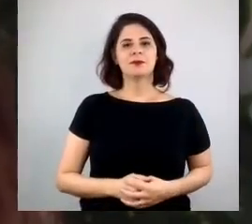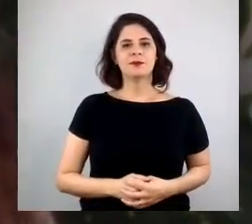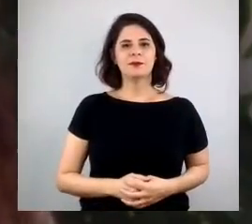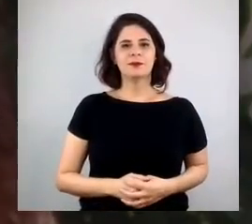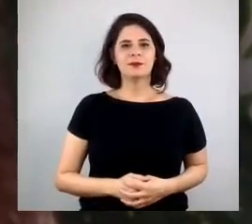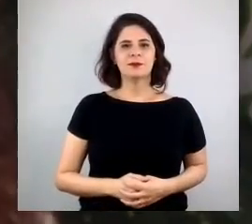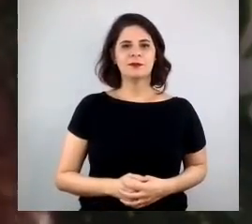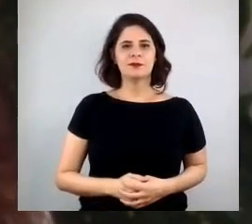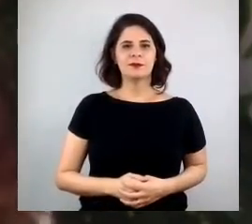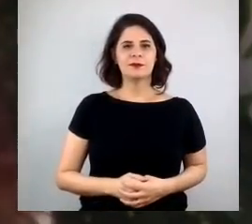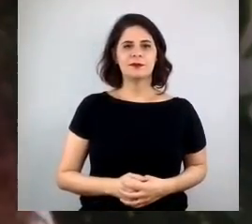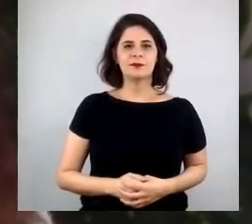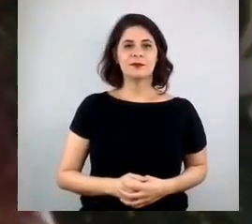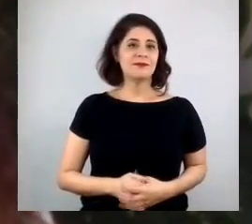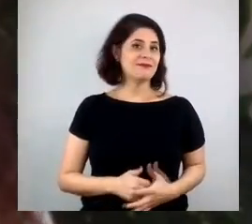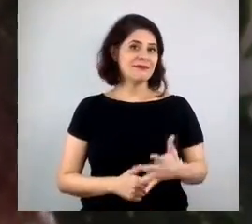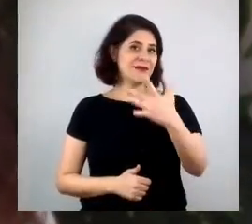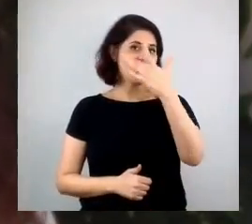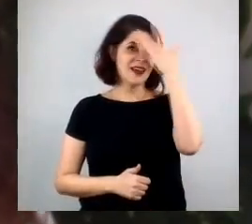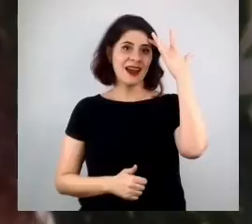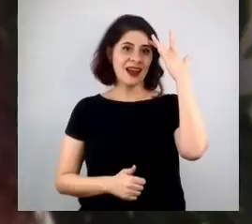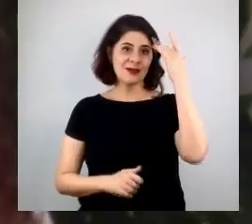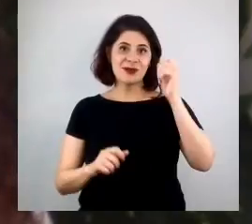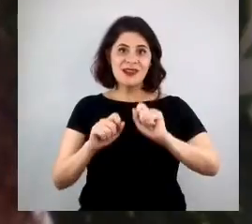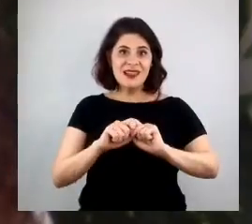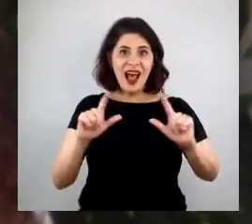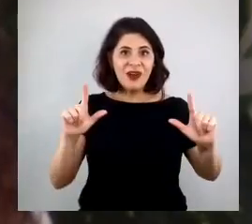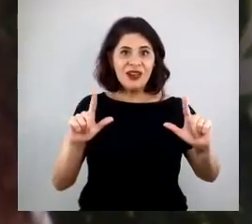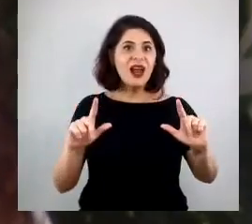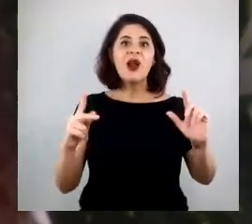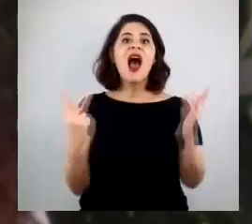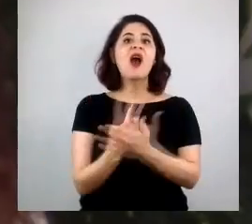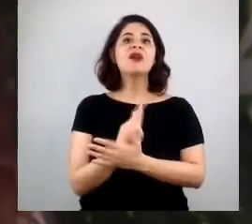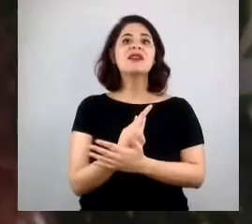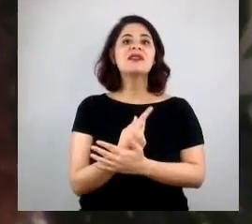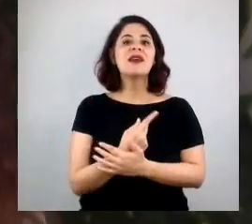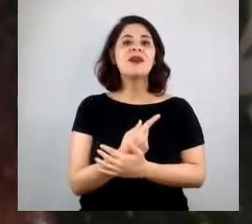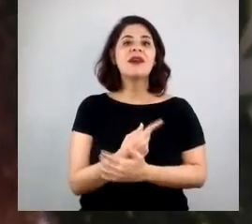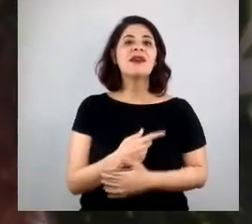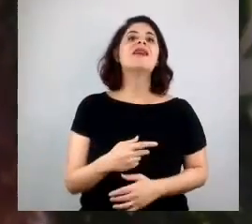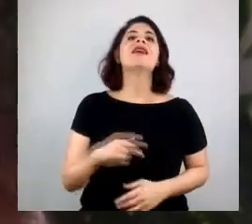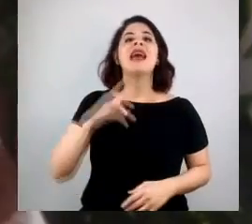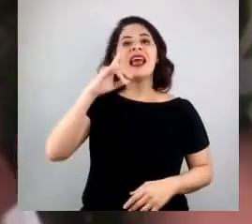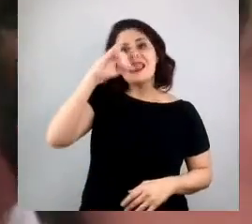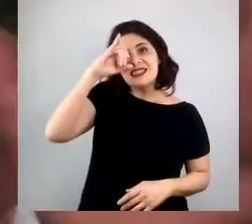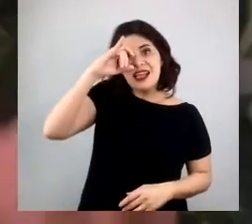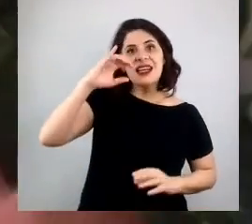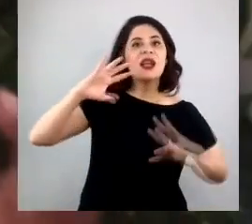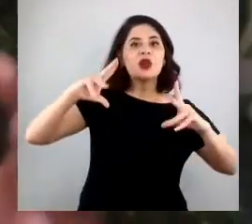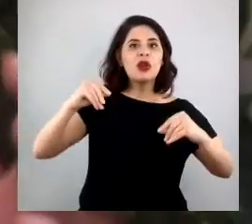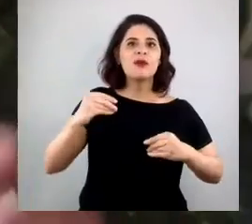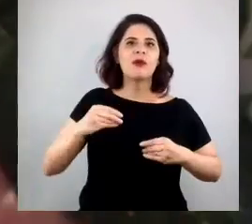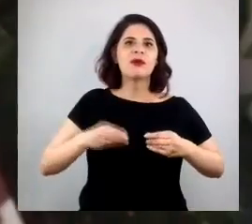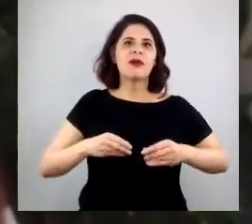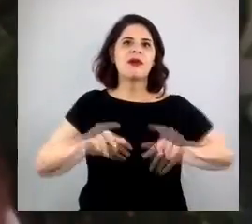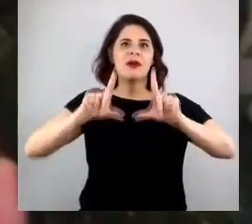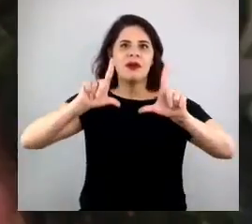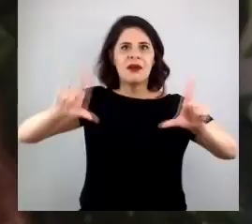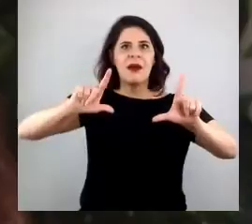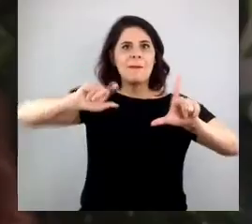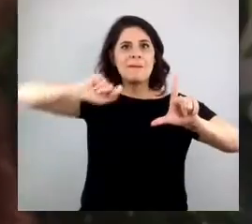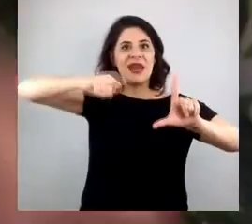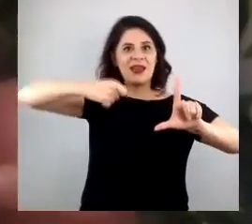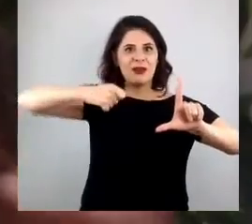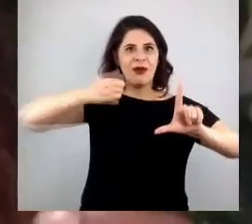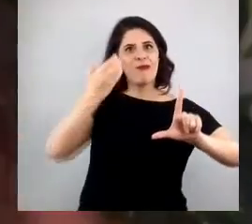as pessoas acordaram com as suas telas pretas no Instagram, porque era o Blackout Tuesday. Então, só depois disso que as pessoas começaram a